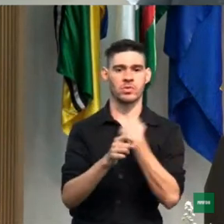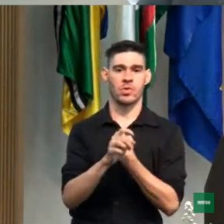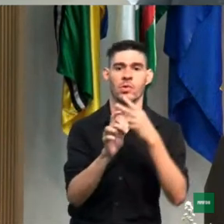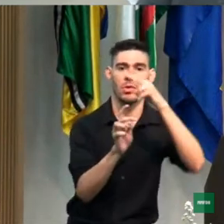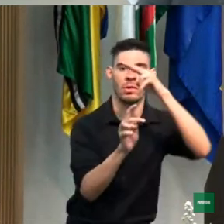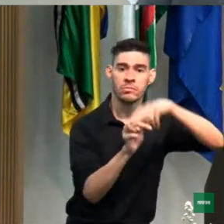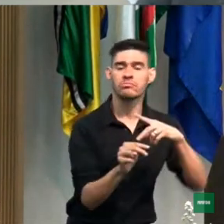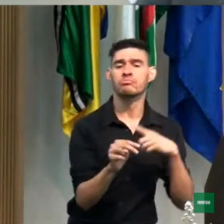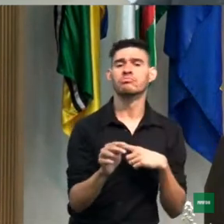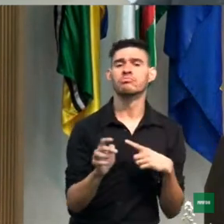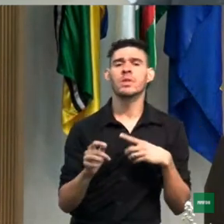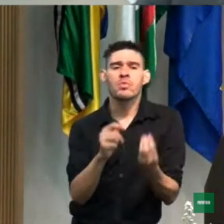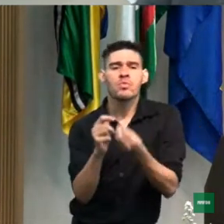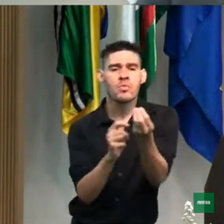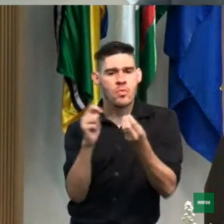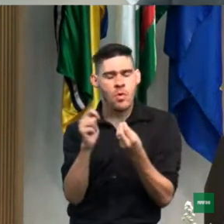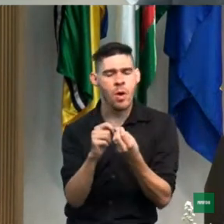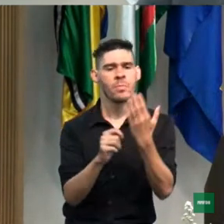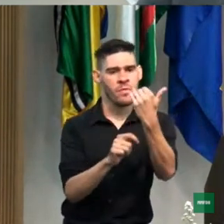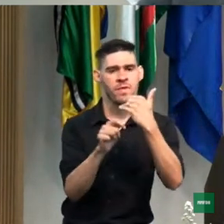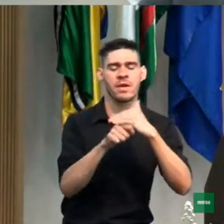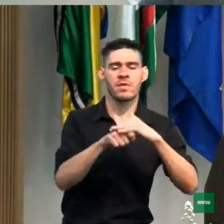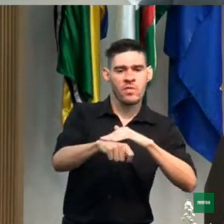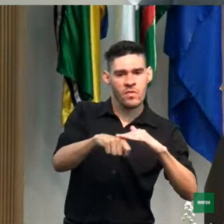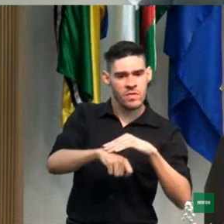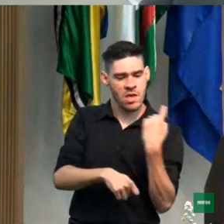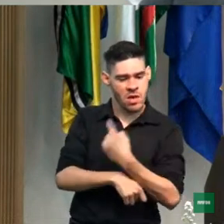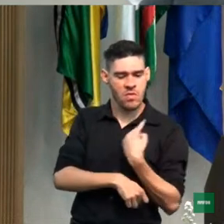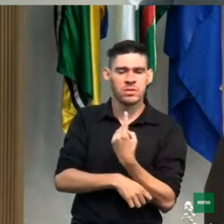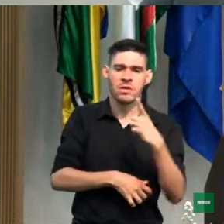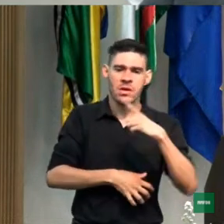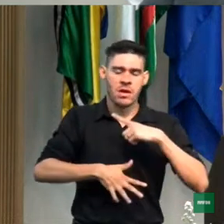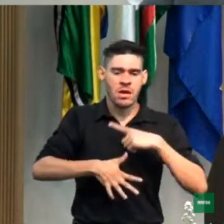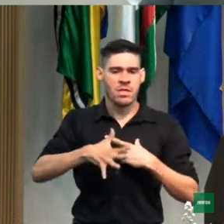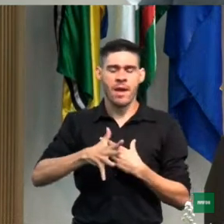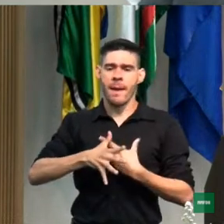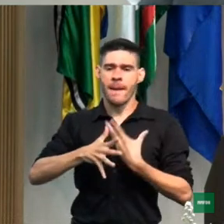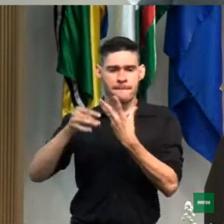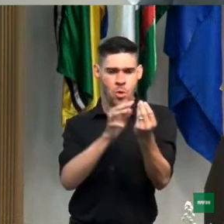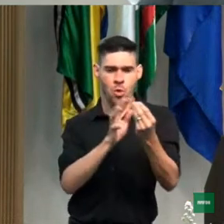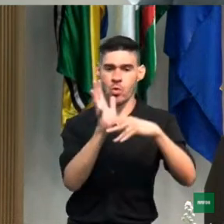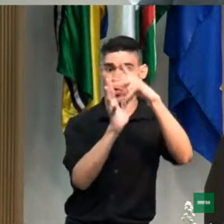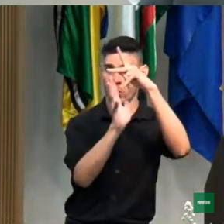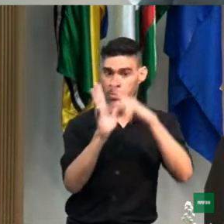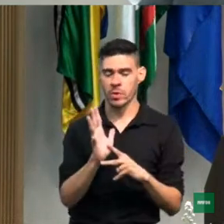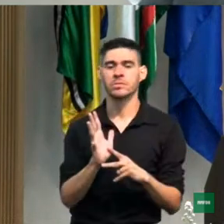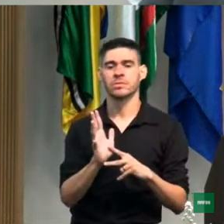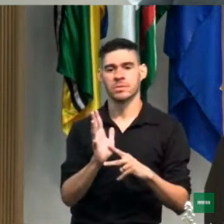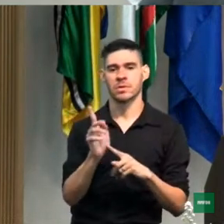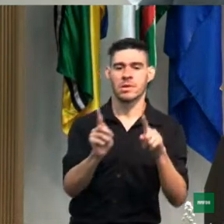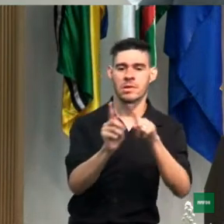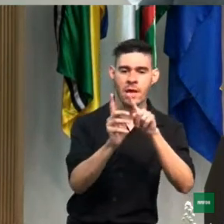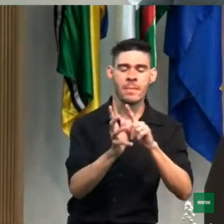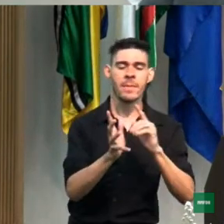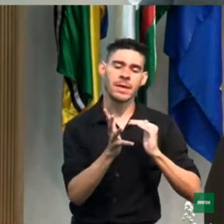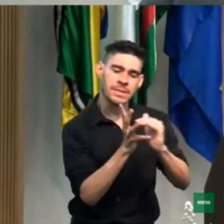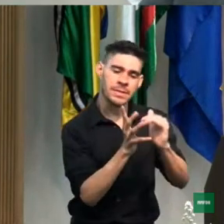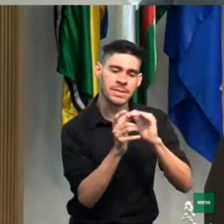falar com o nosso ministério. A gente tem muitas iniciativas. Mas a gente tem lá também a Secretaria da Família, da